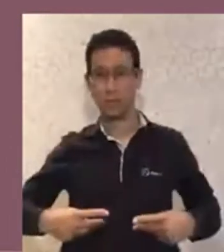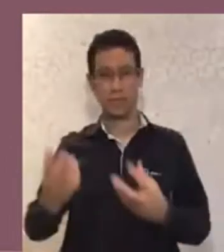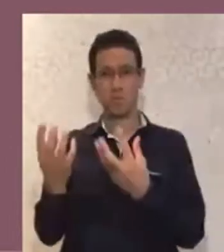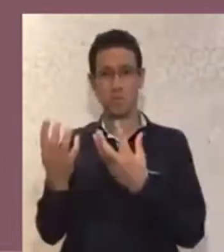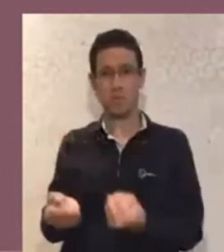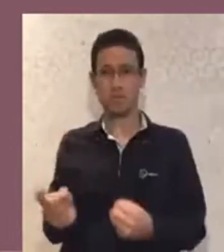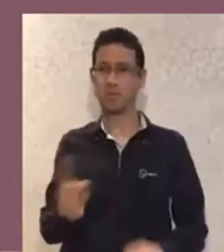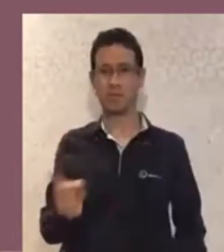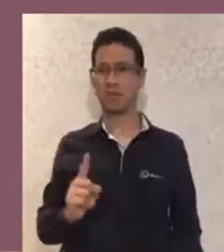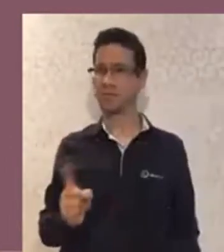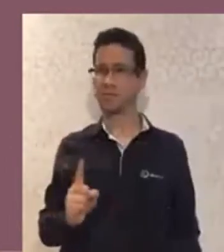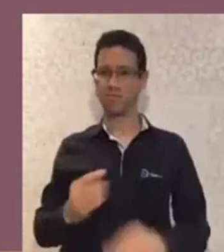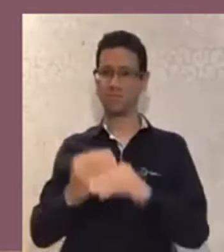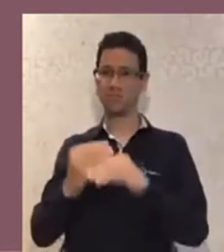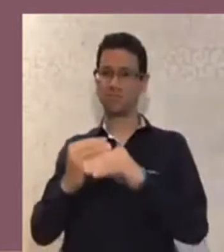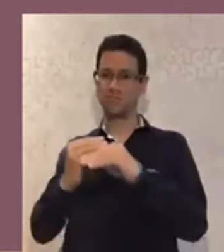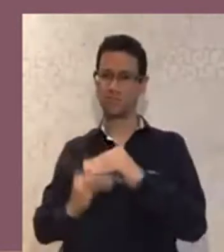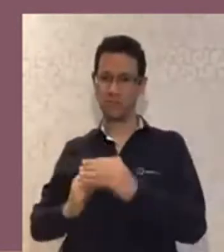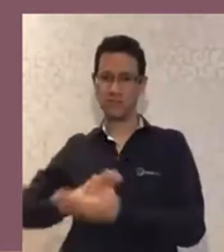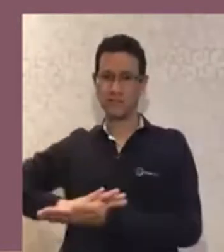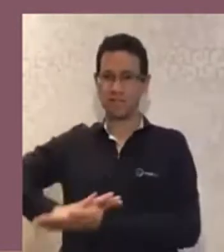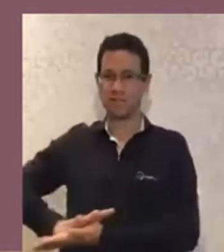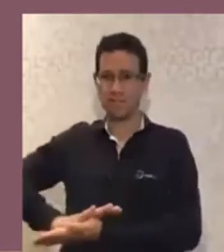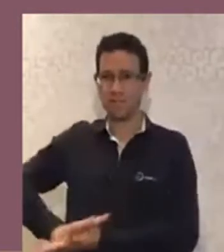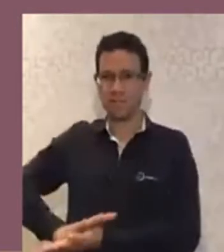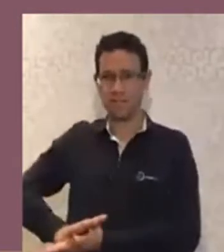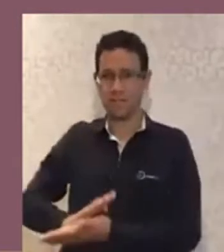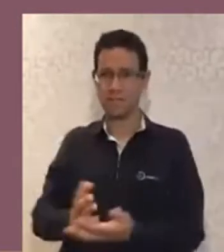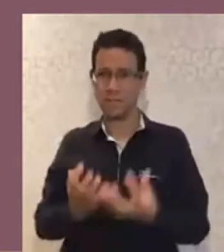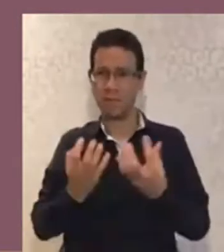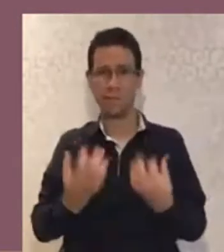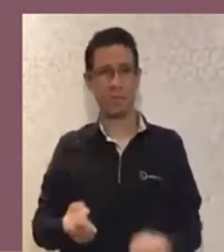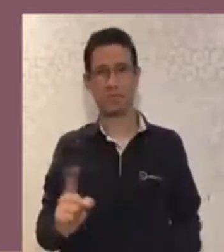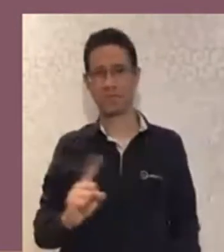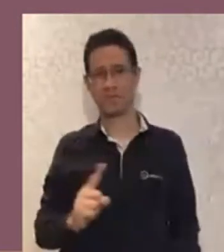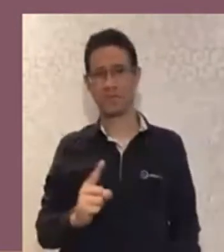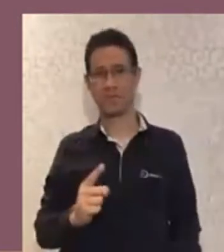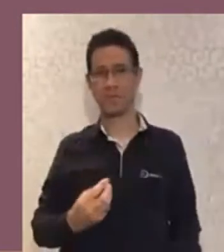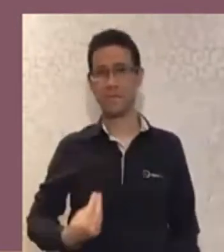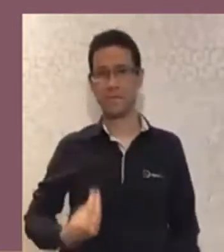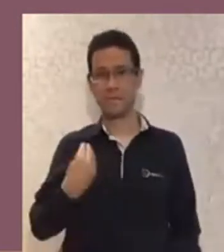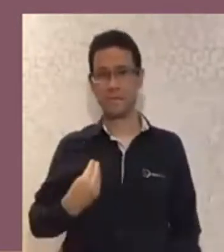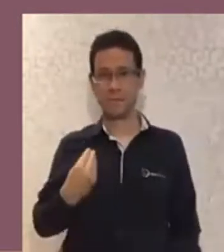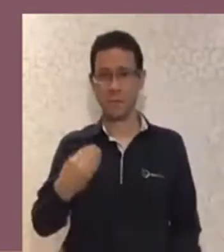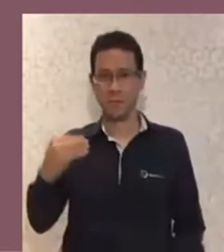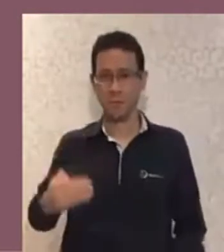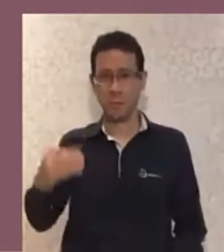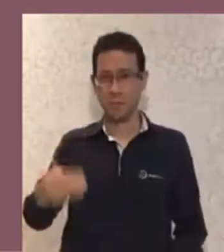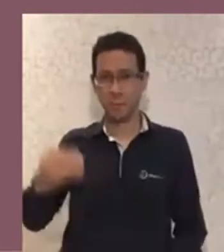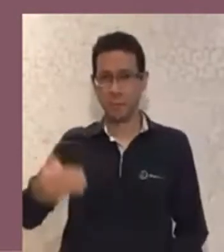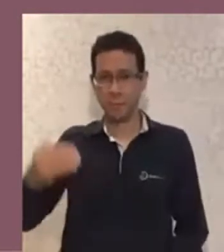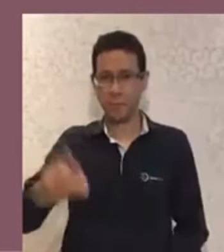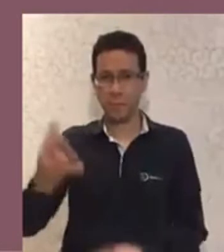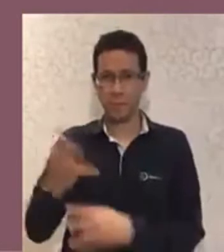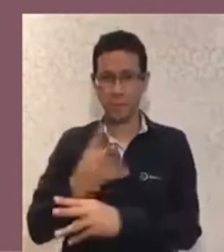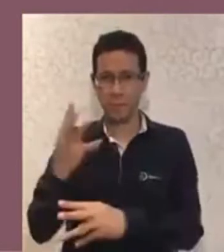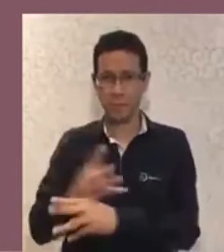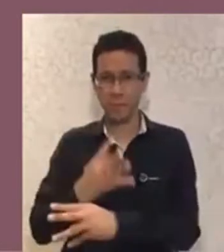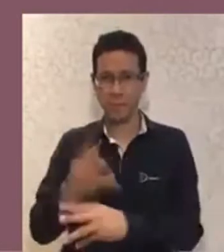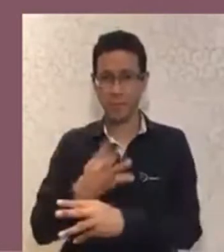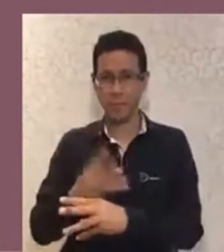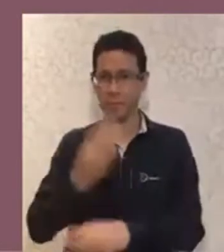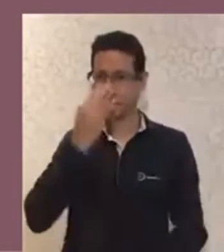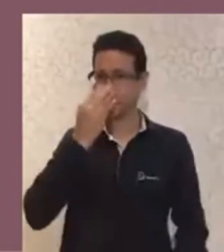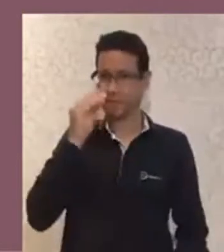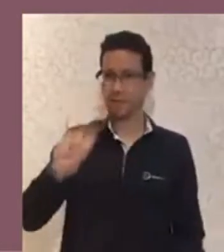e não sobrevivem diante de humilhação e de submissão a